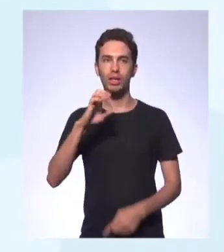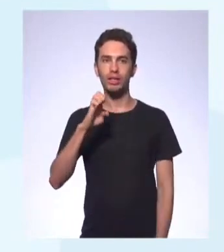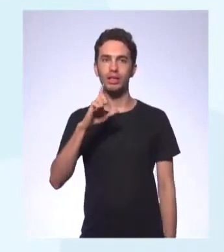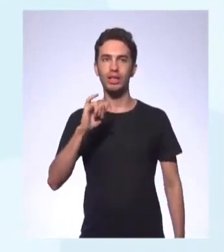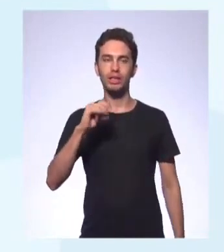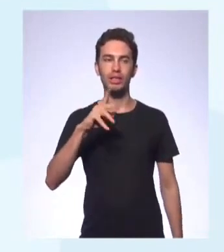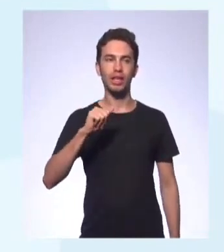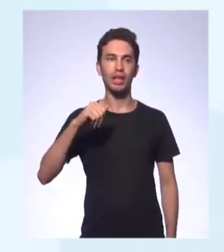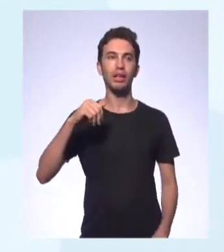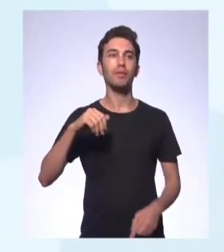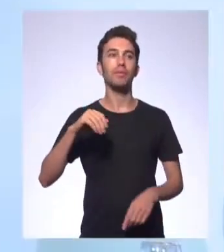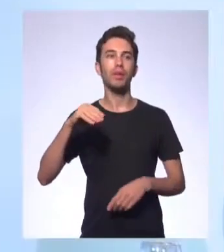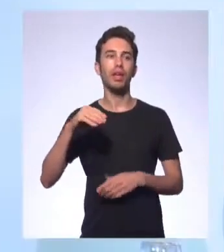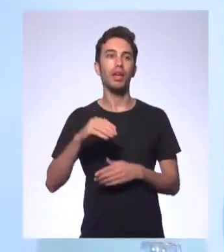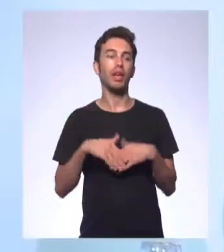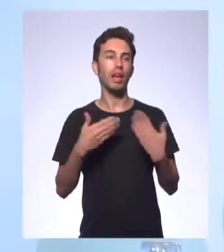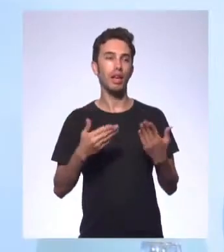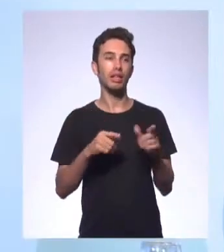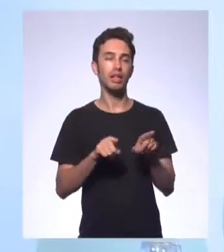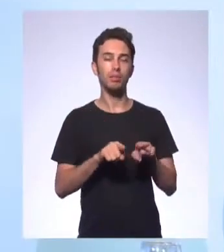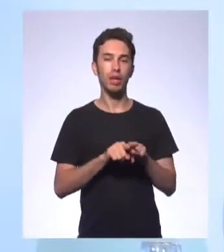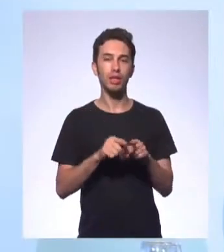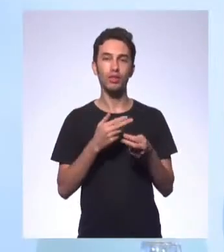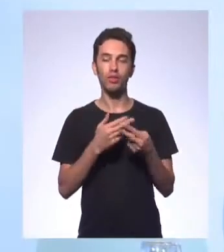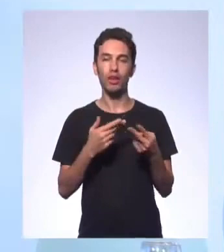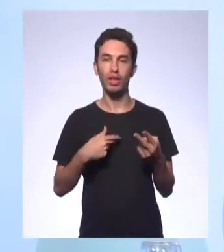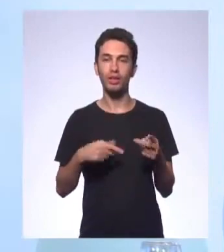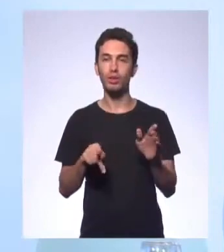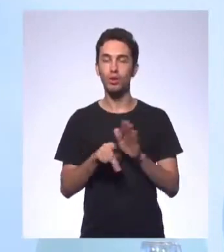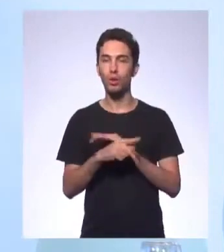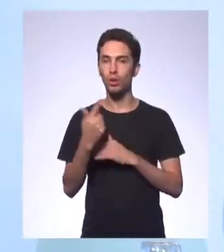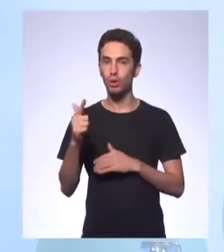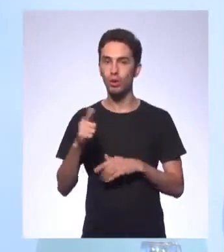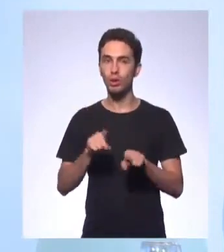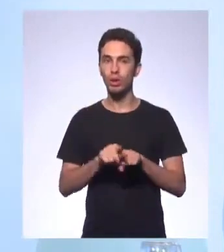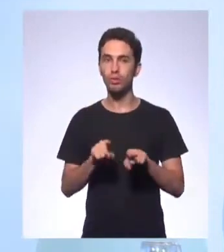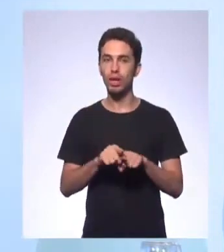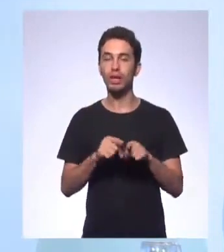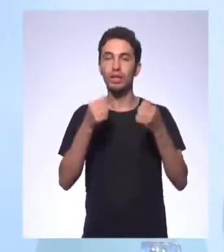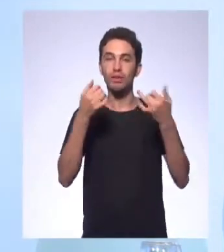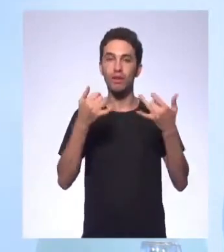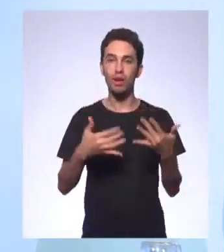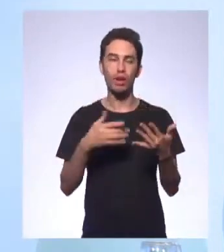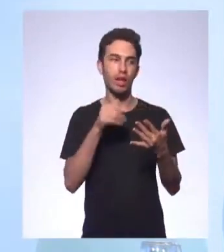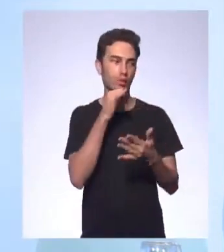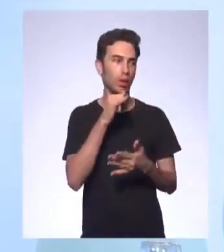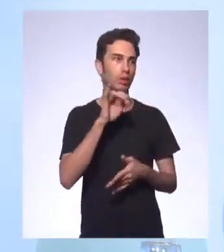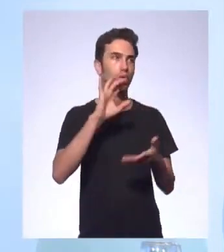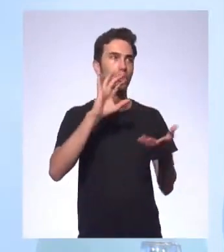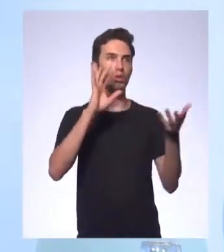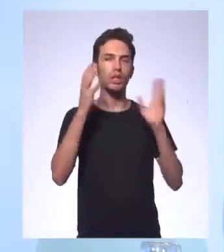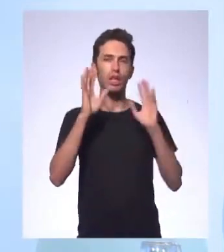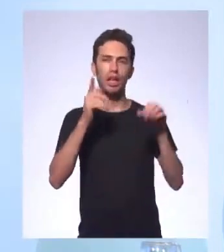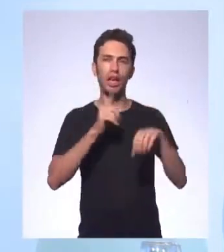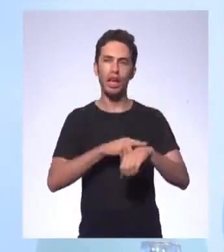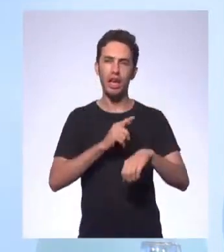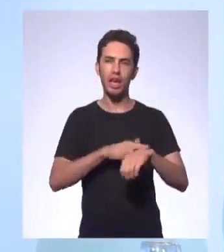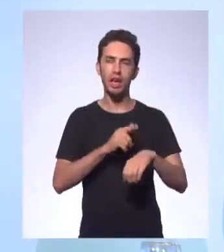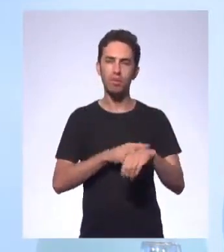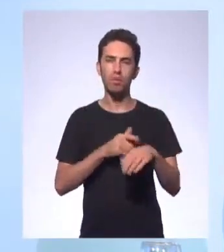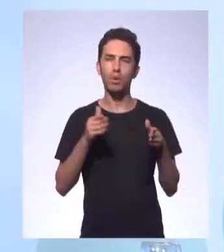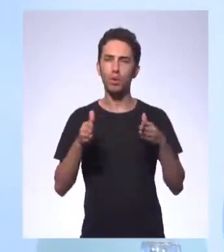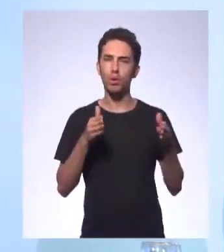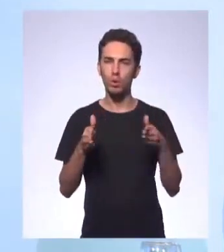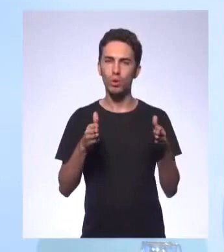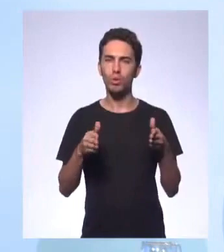de Carlos Drummond de Andrade. Então, a gente trabalhou esse tema e a gente falou muito da questão do tempo, o que